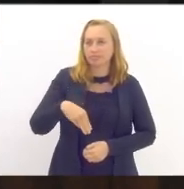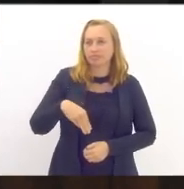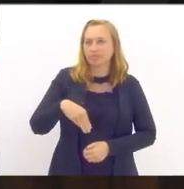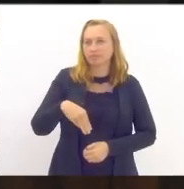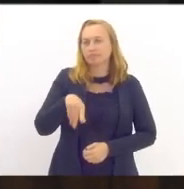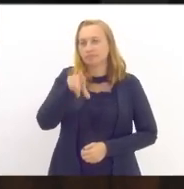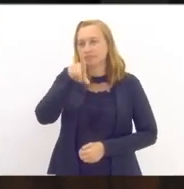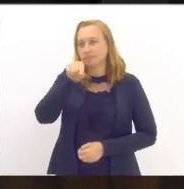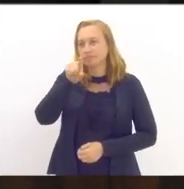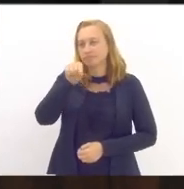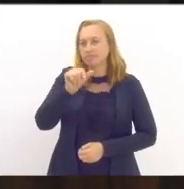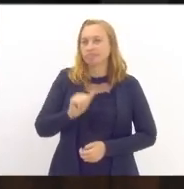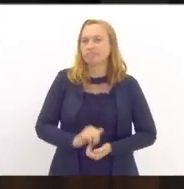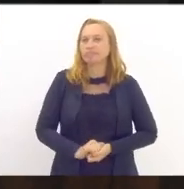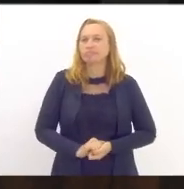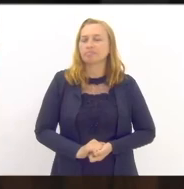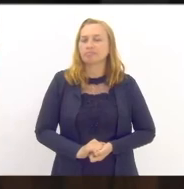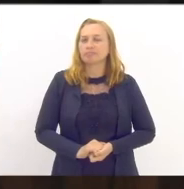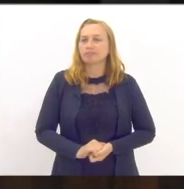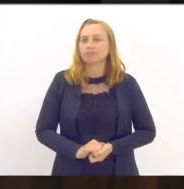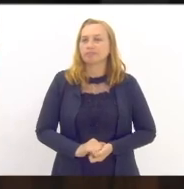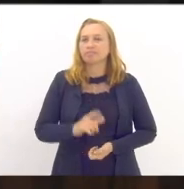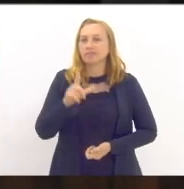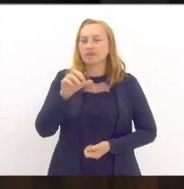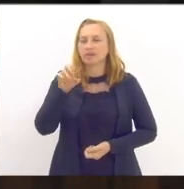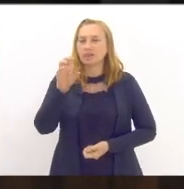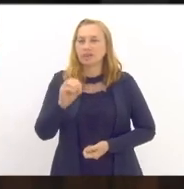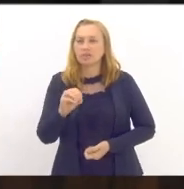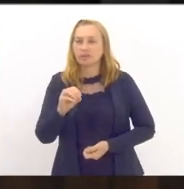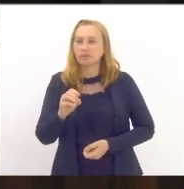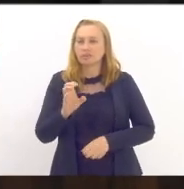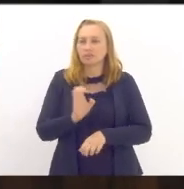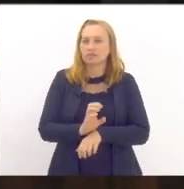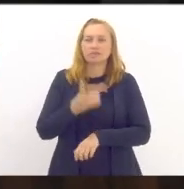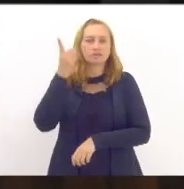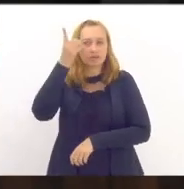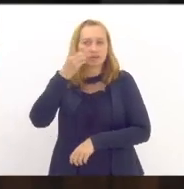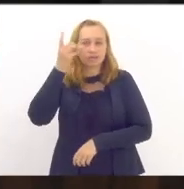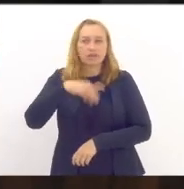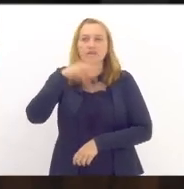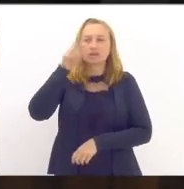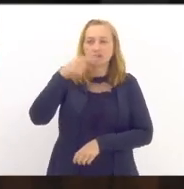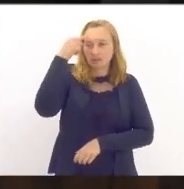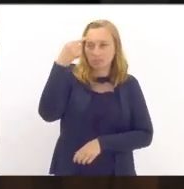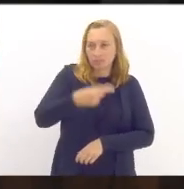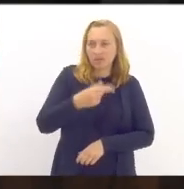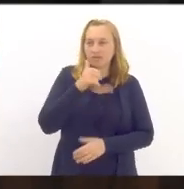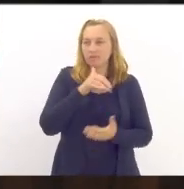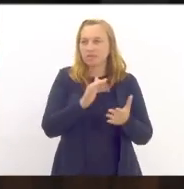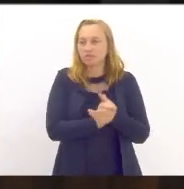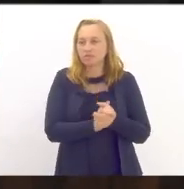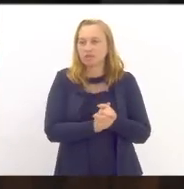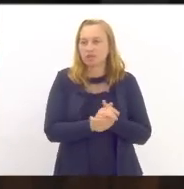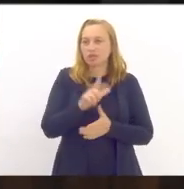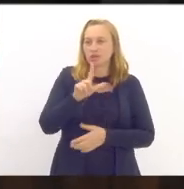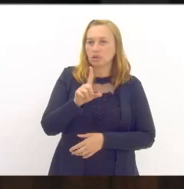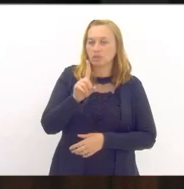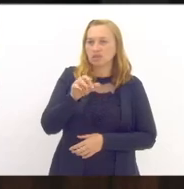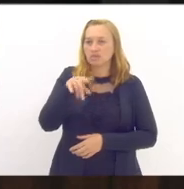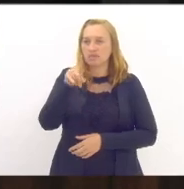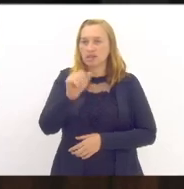Fluminense, Léo Vieira, deputado estadual, e quem manda, Pedro? Aqui é minha esposa, Ludmila, a doutora, está lá. Ó.